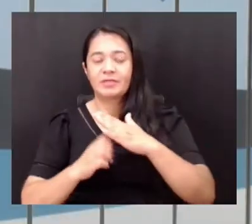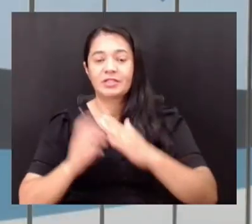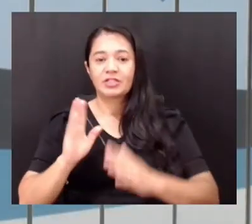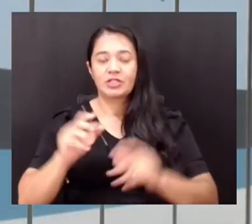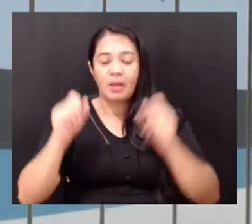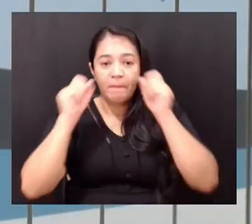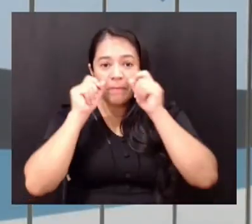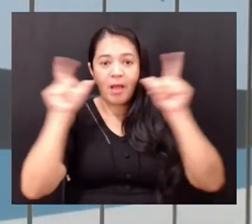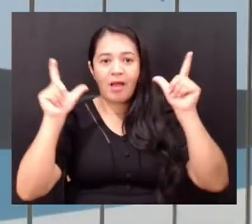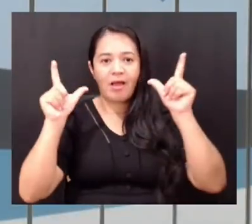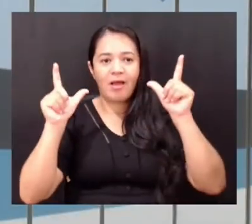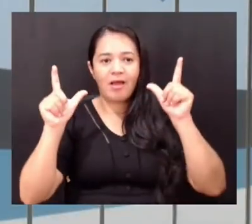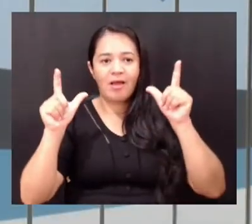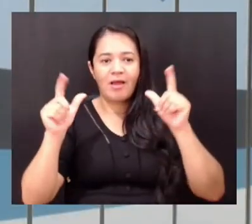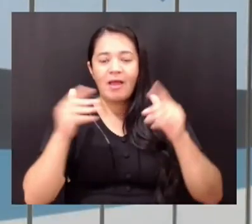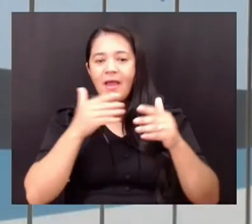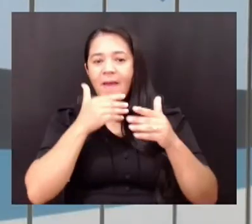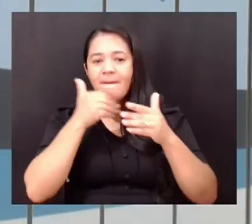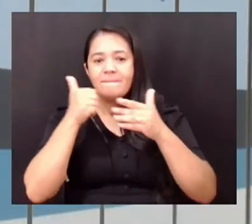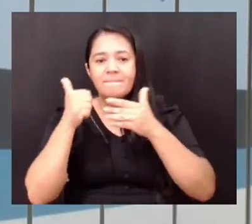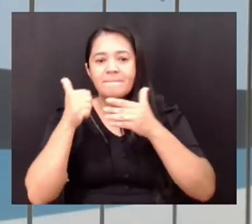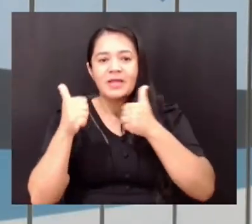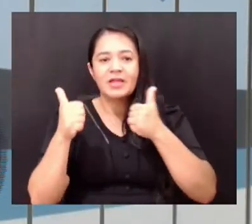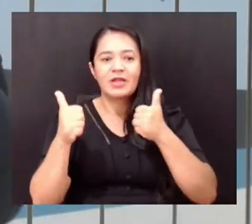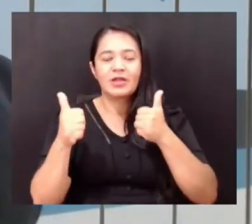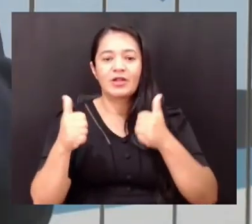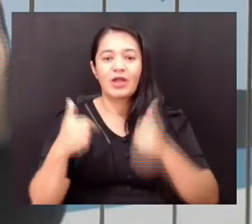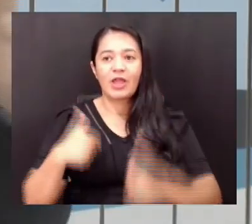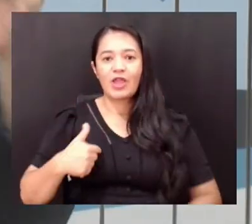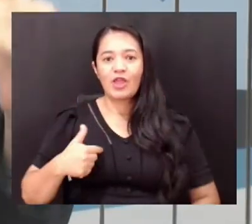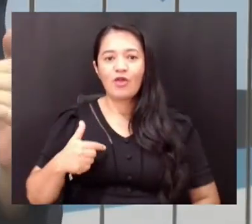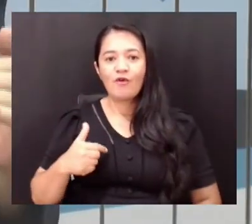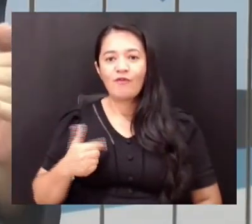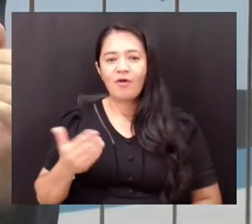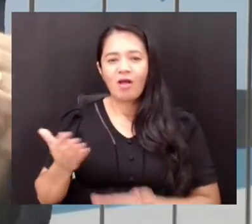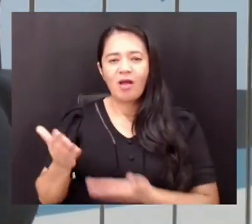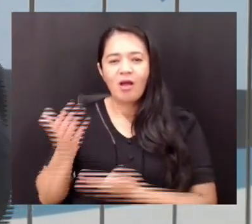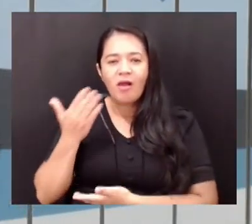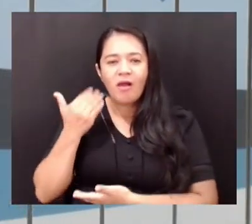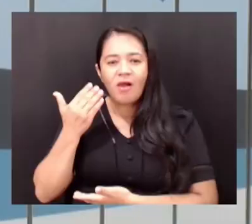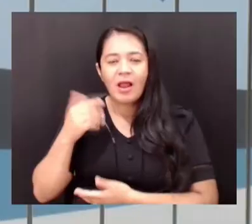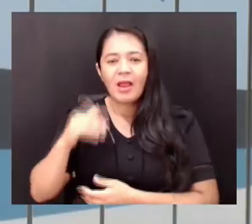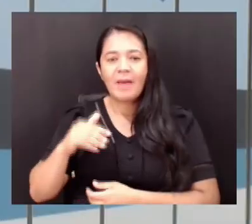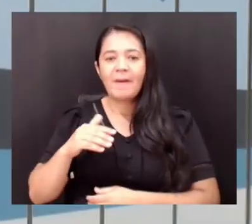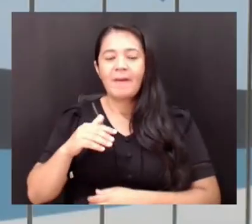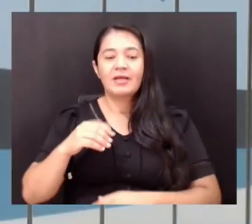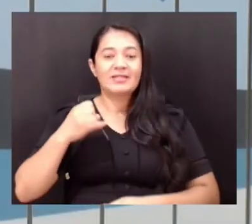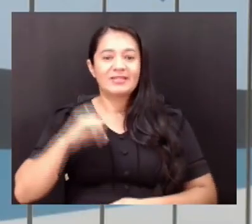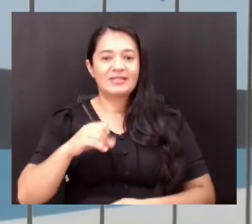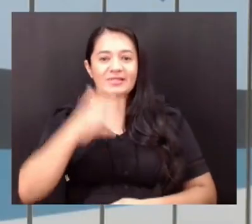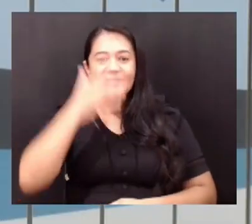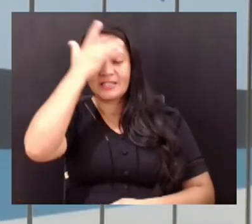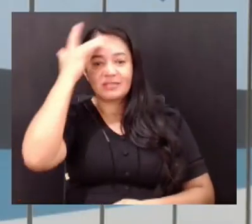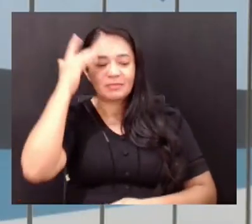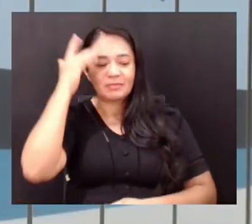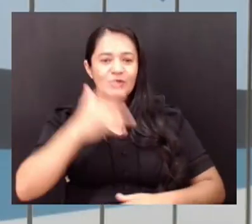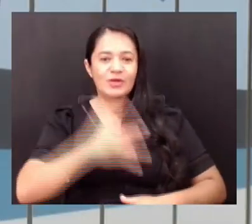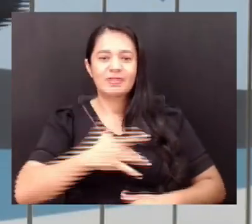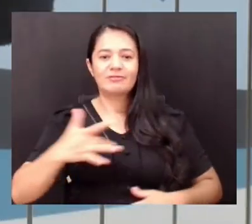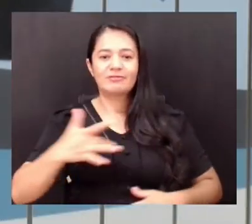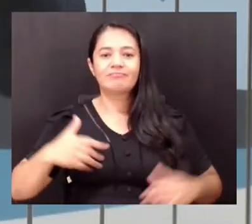Que é melhor, eu vou ter mais lucro se eu tiver pessoas saudáveis. Então você pega empresas